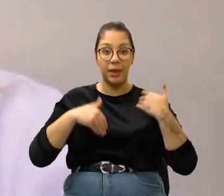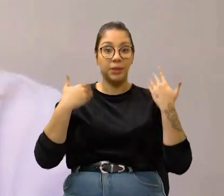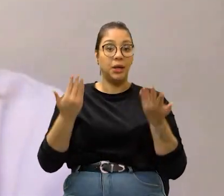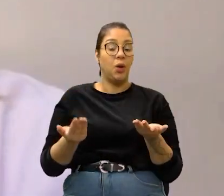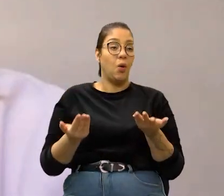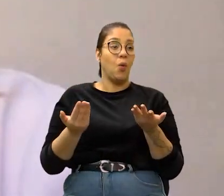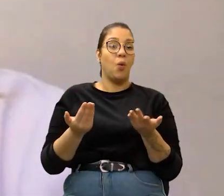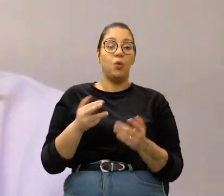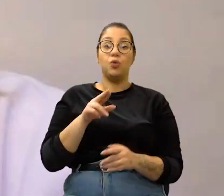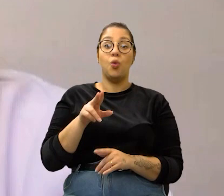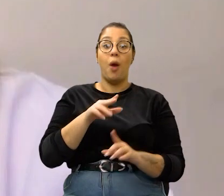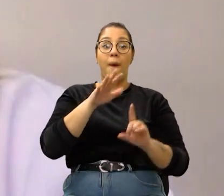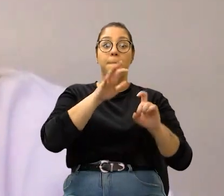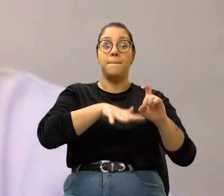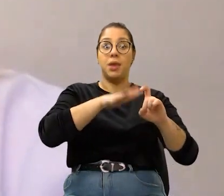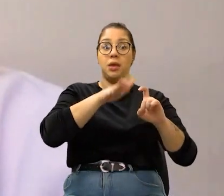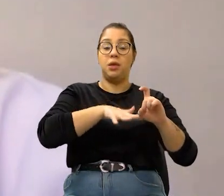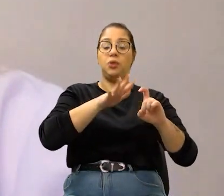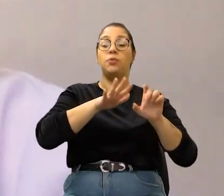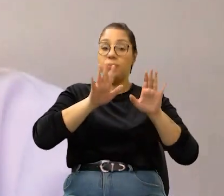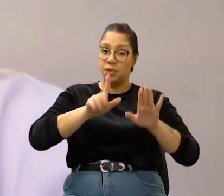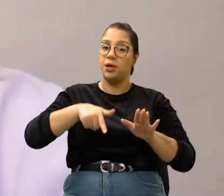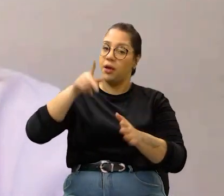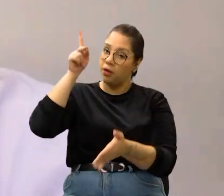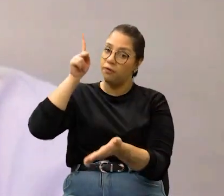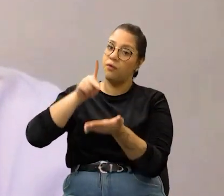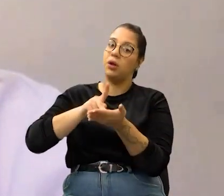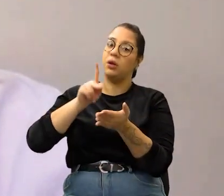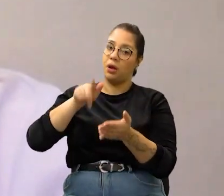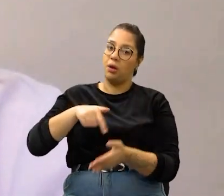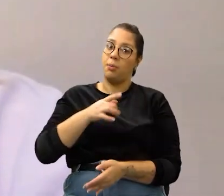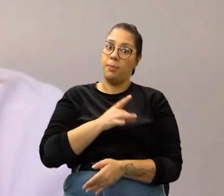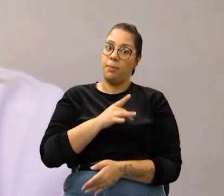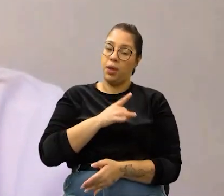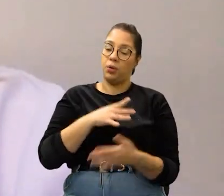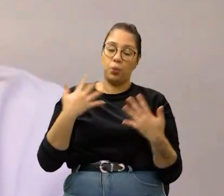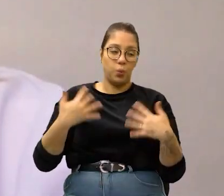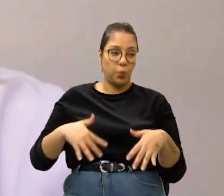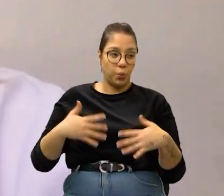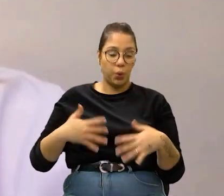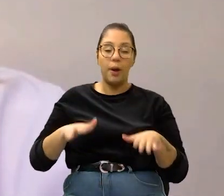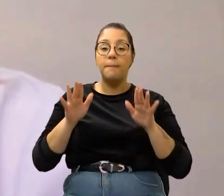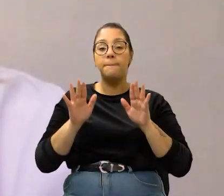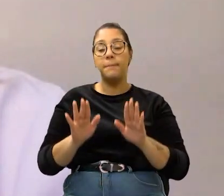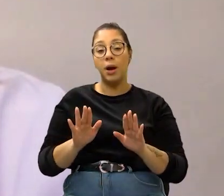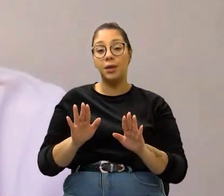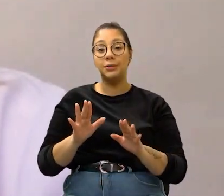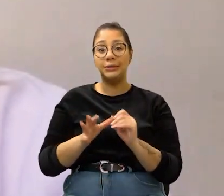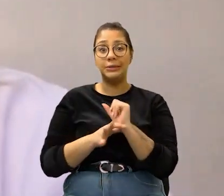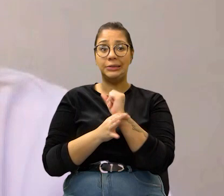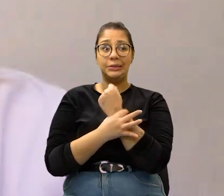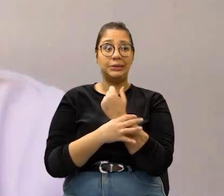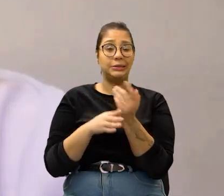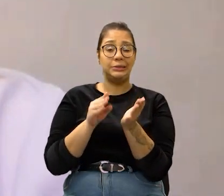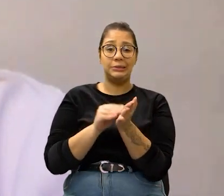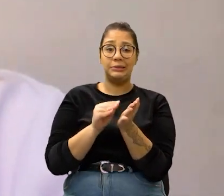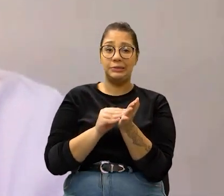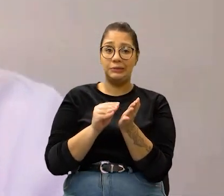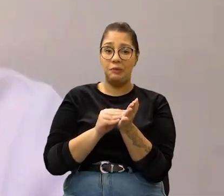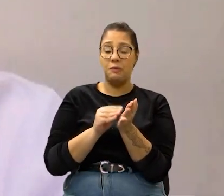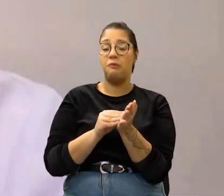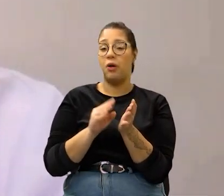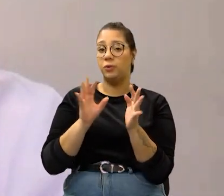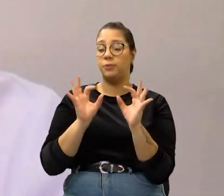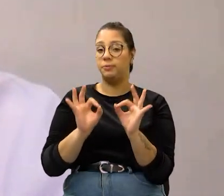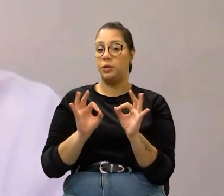gera não um mito, né? Acho que é uma verdade, sim, ter um medo, mas a insegurança disso